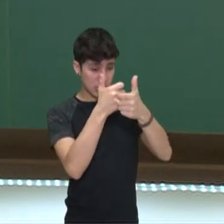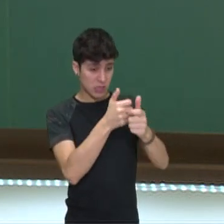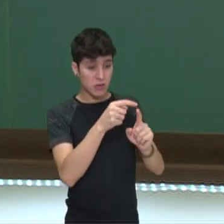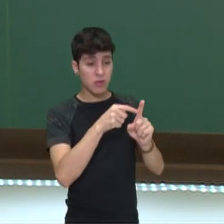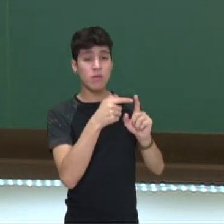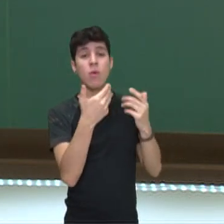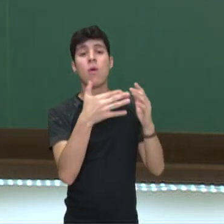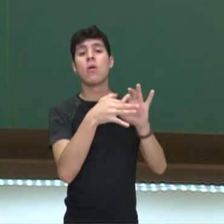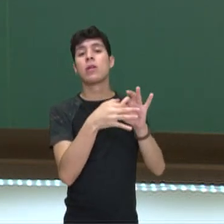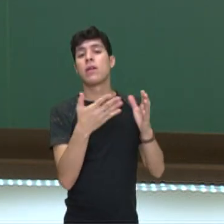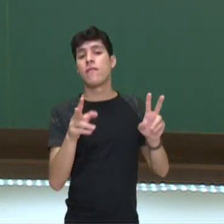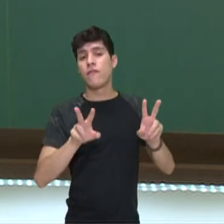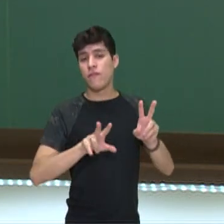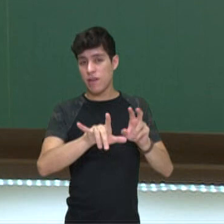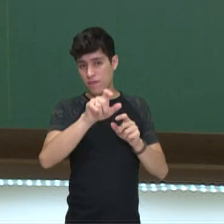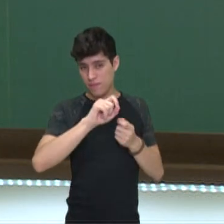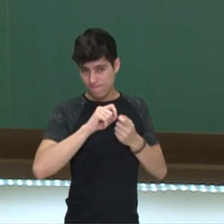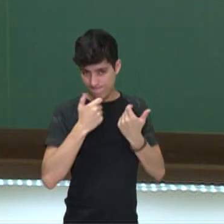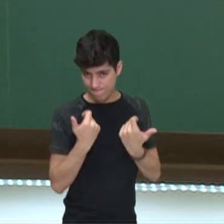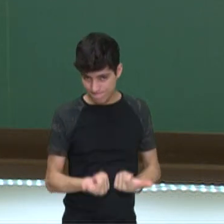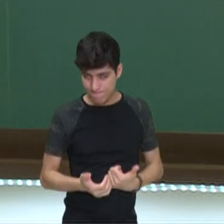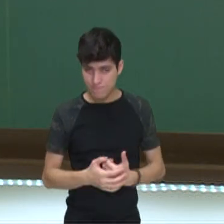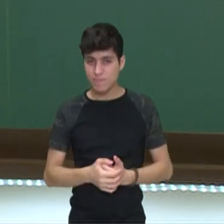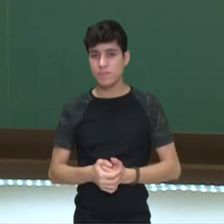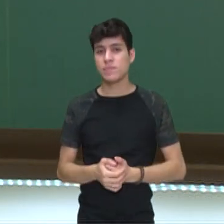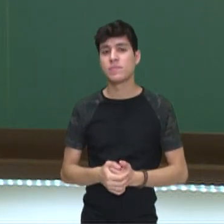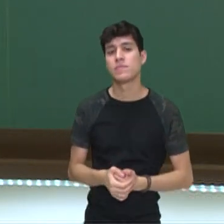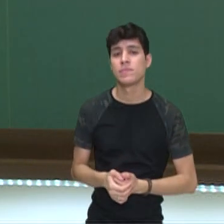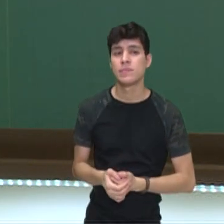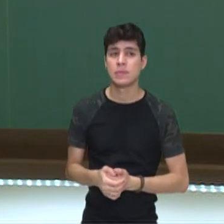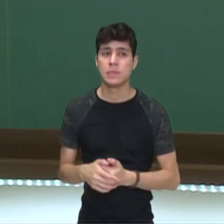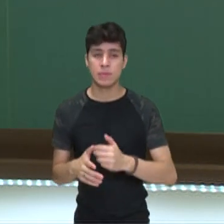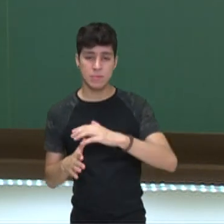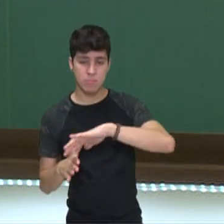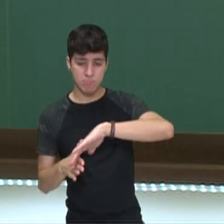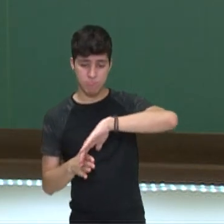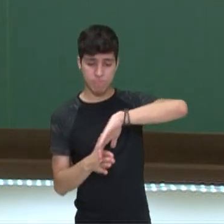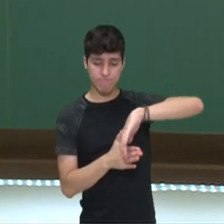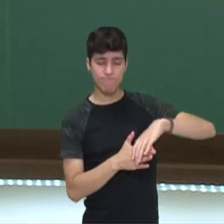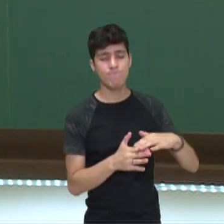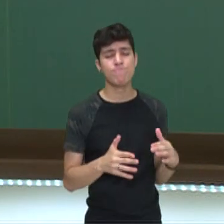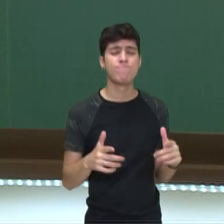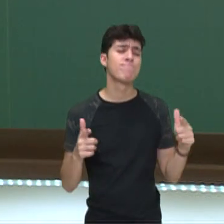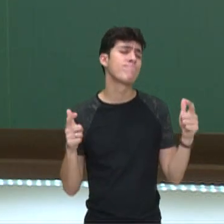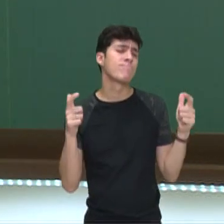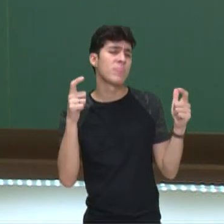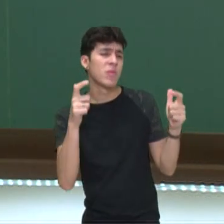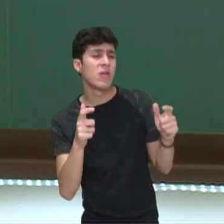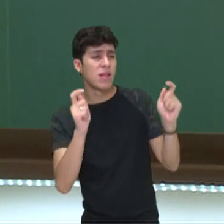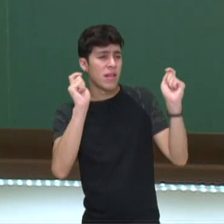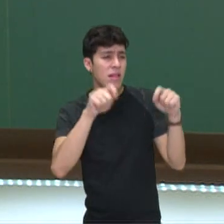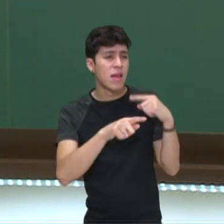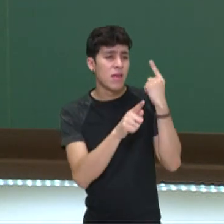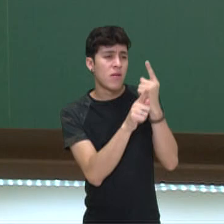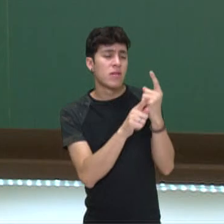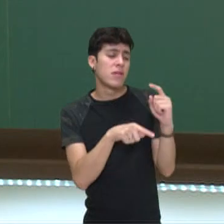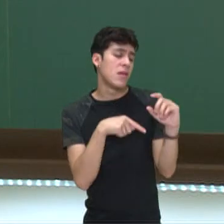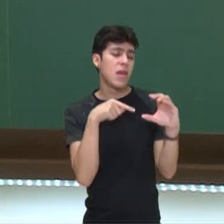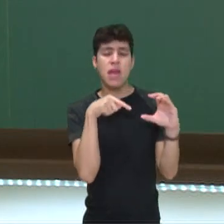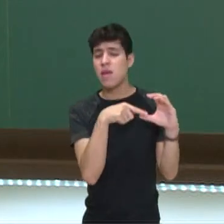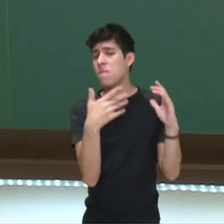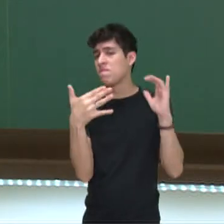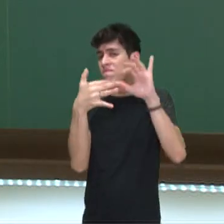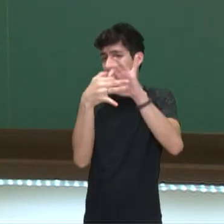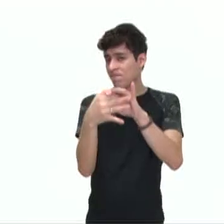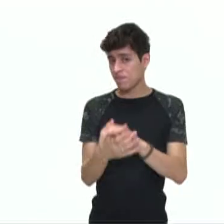tipo de ligação que eles fazem. Que ele faz, melhor dizendo, certo? Onde nós podemos encontrar o átomo de carbono?